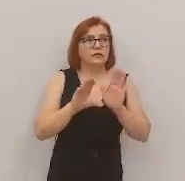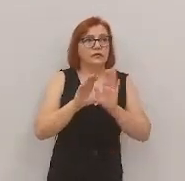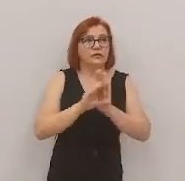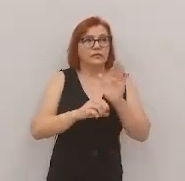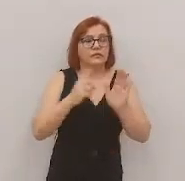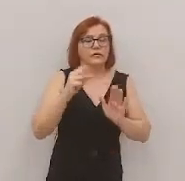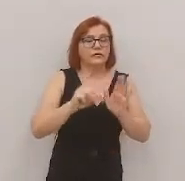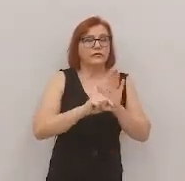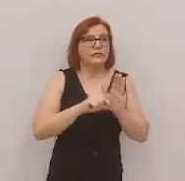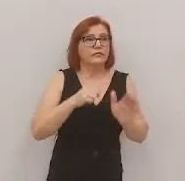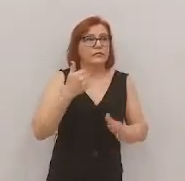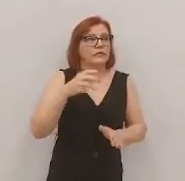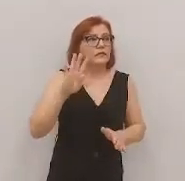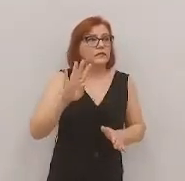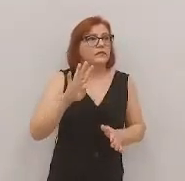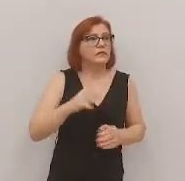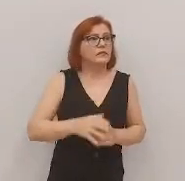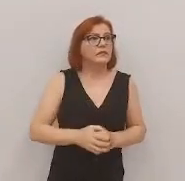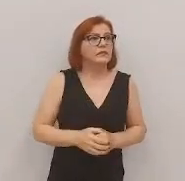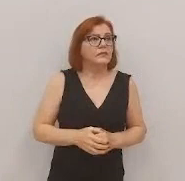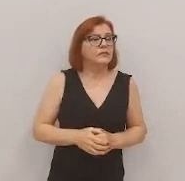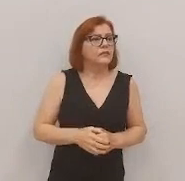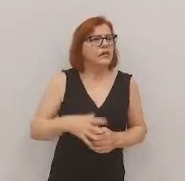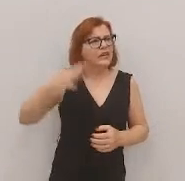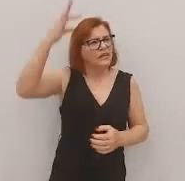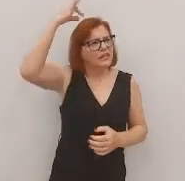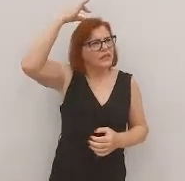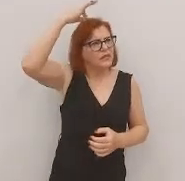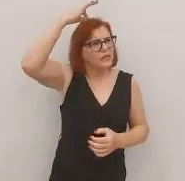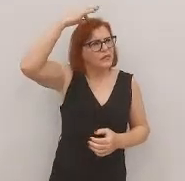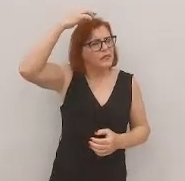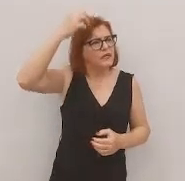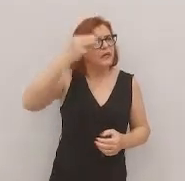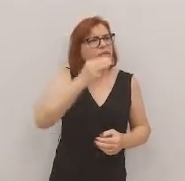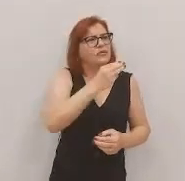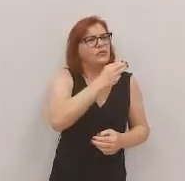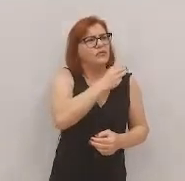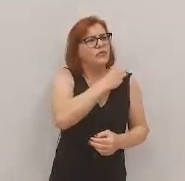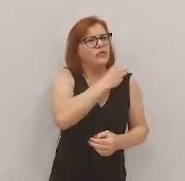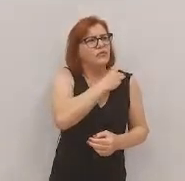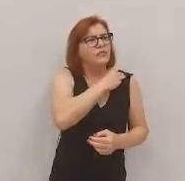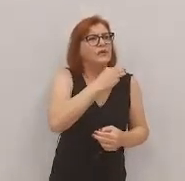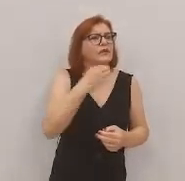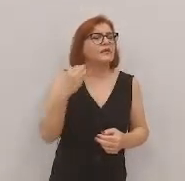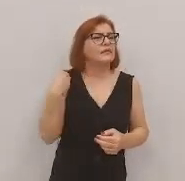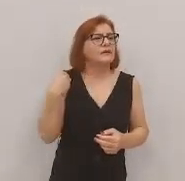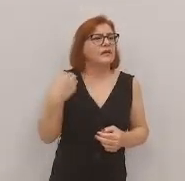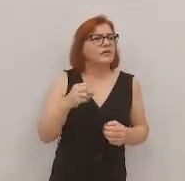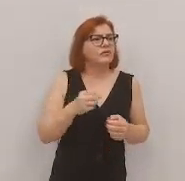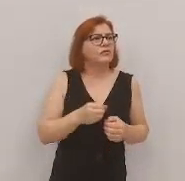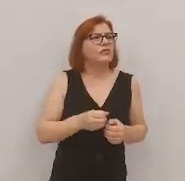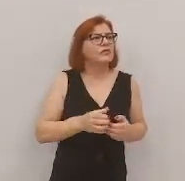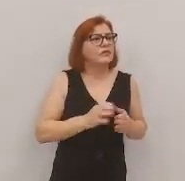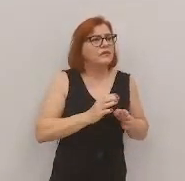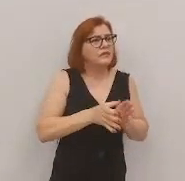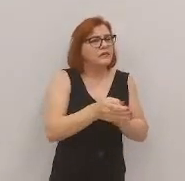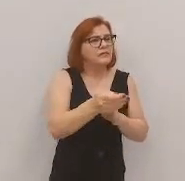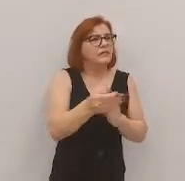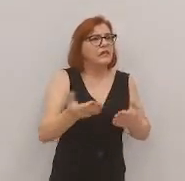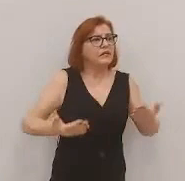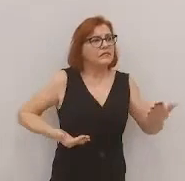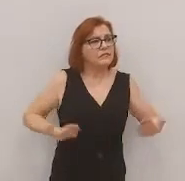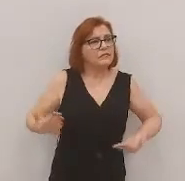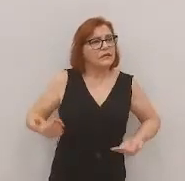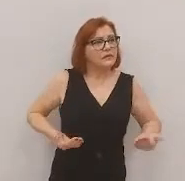ministradores enviados para o serviço a favor dos que hão de herdar a salvação? Então, na